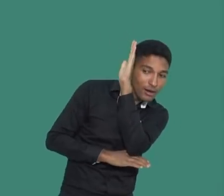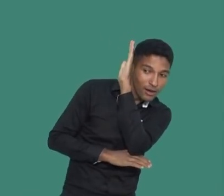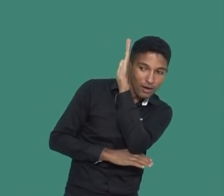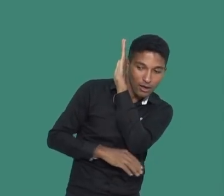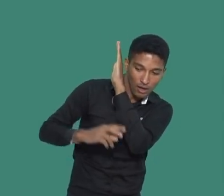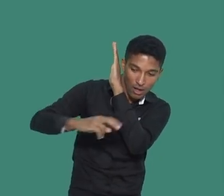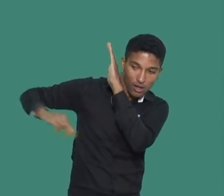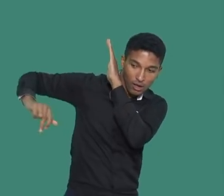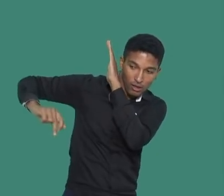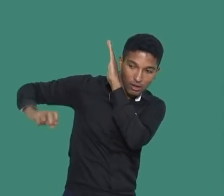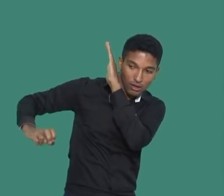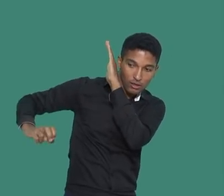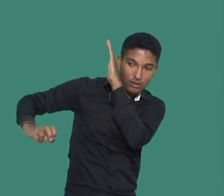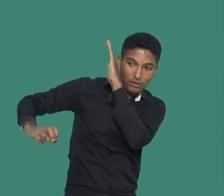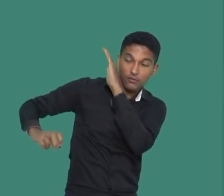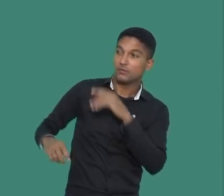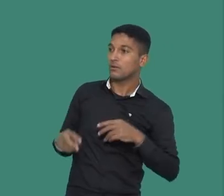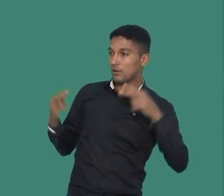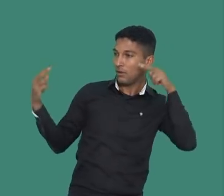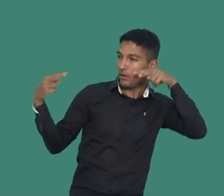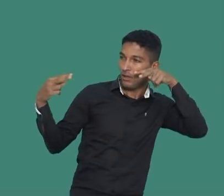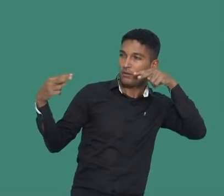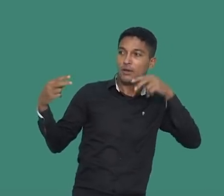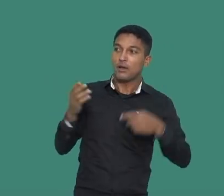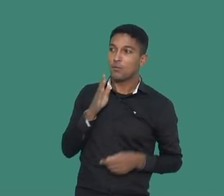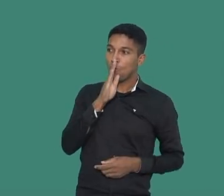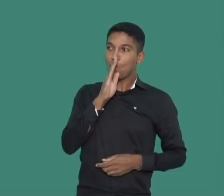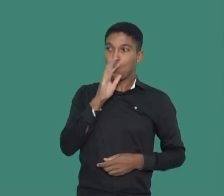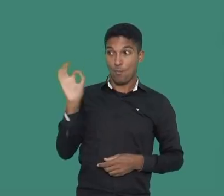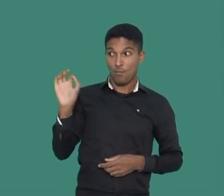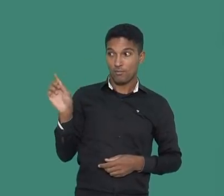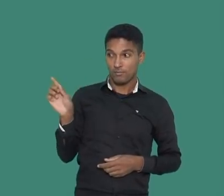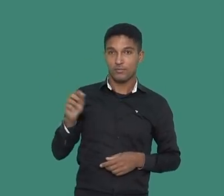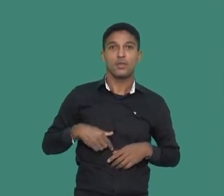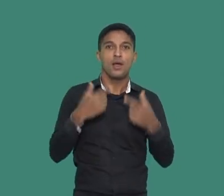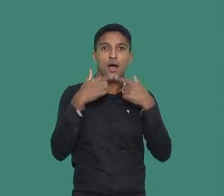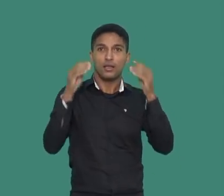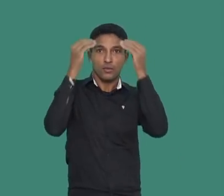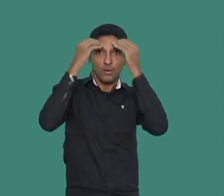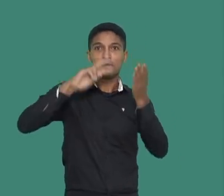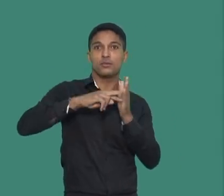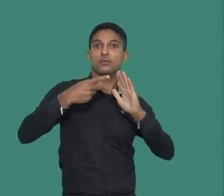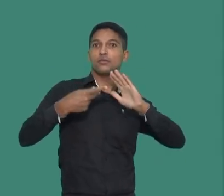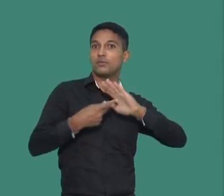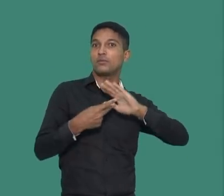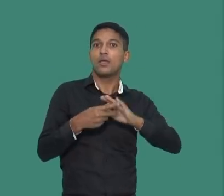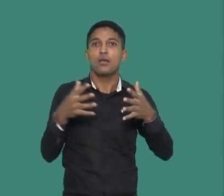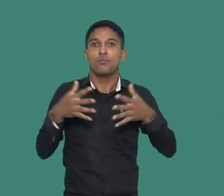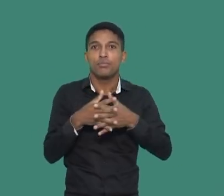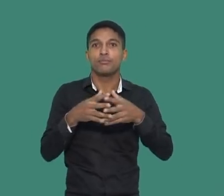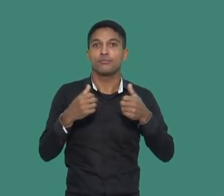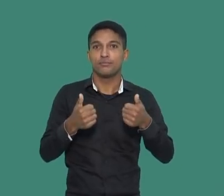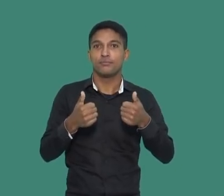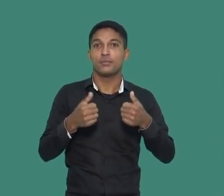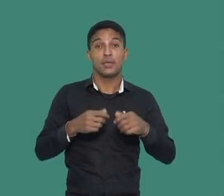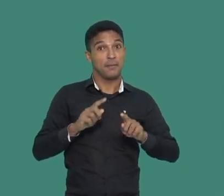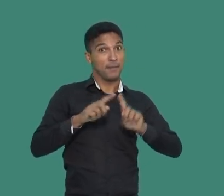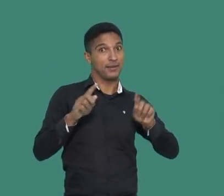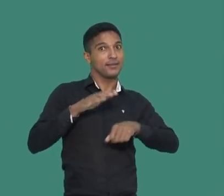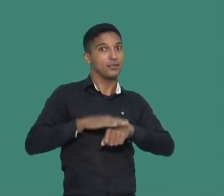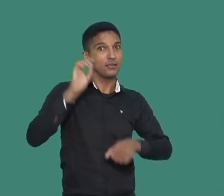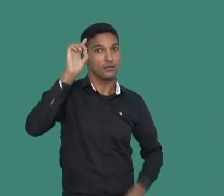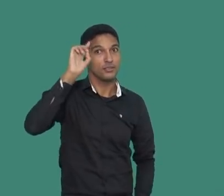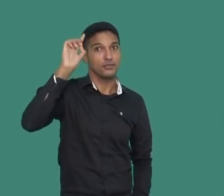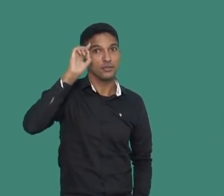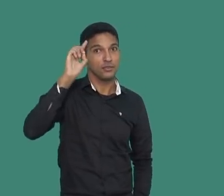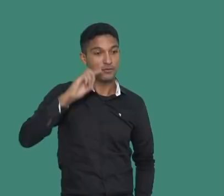canto do olho e você não dirá nada. A linguagem é uma fonte de mal-entendidos. Mas cada dia